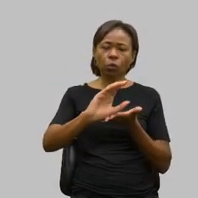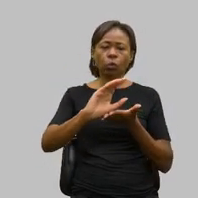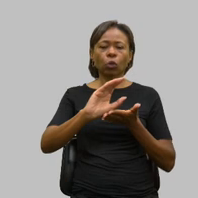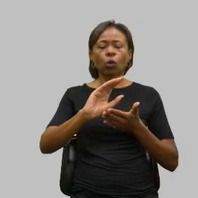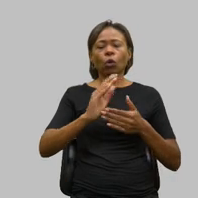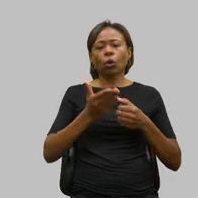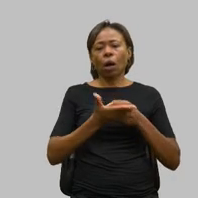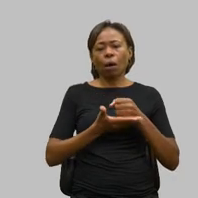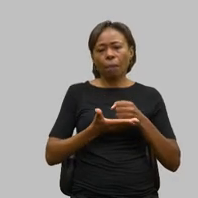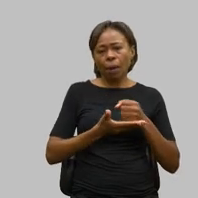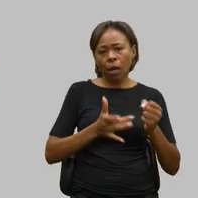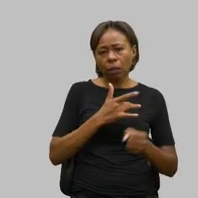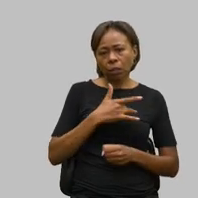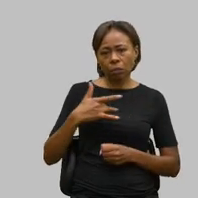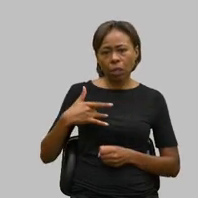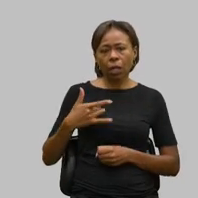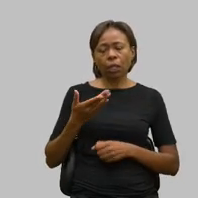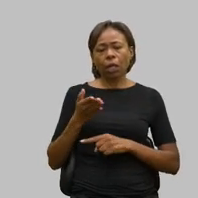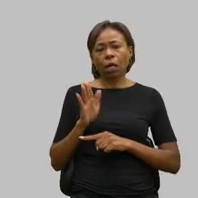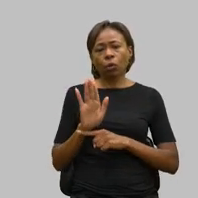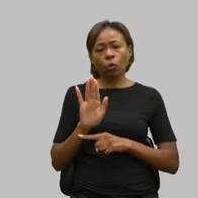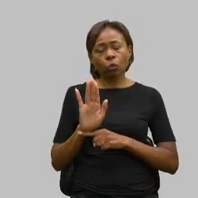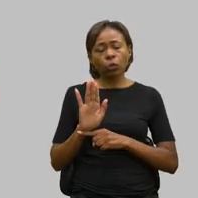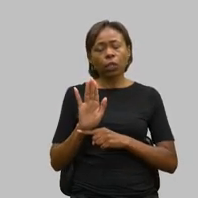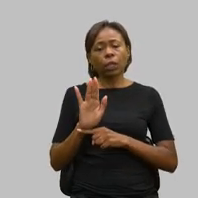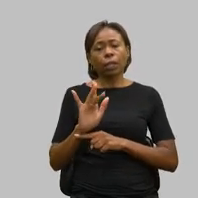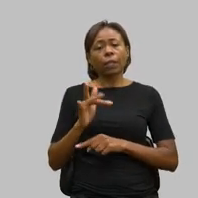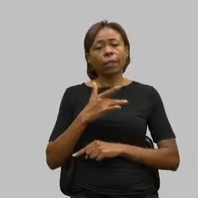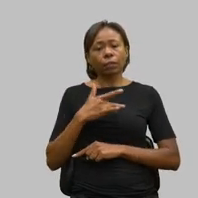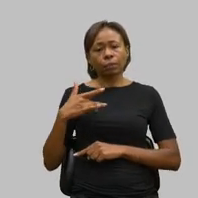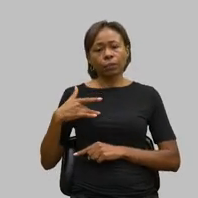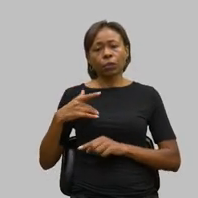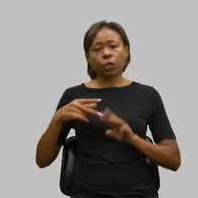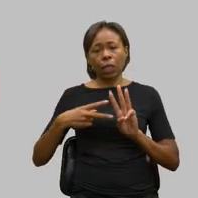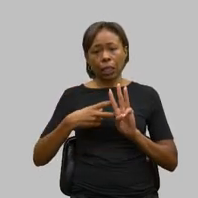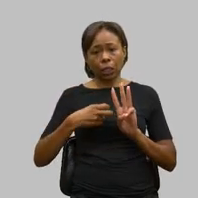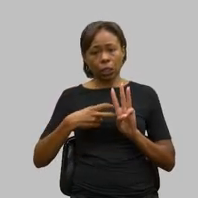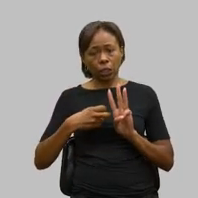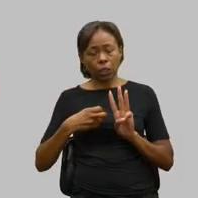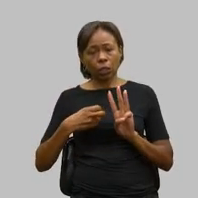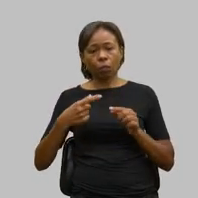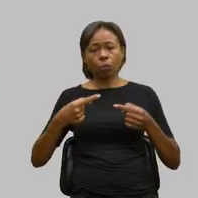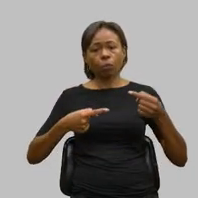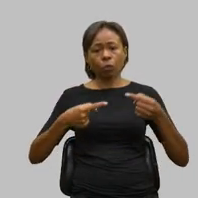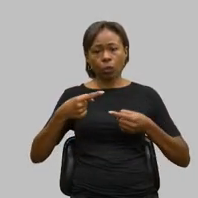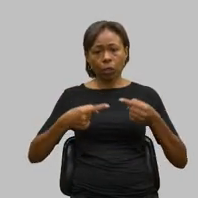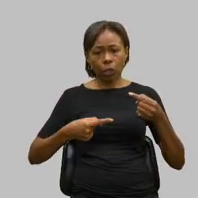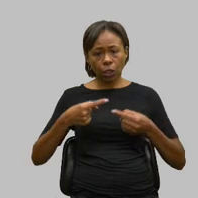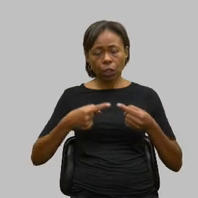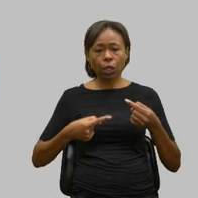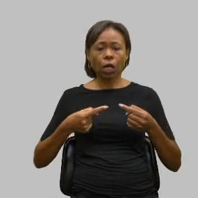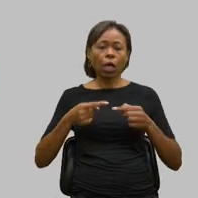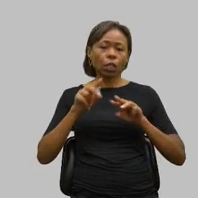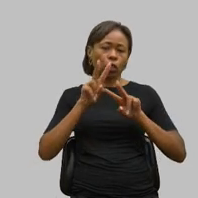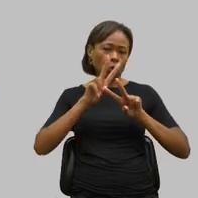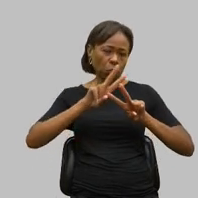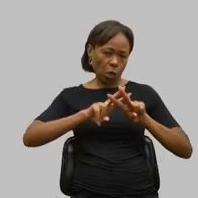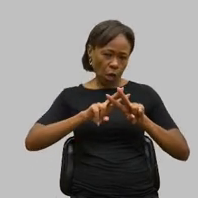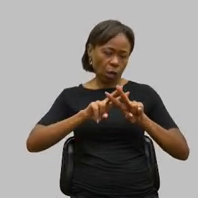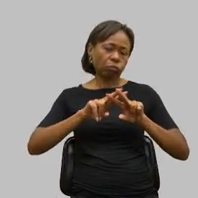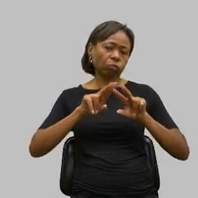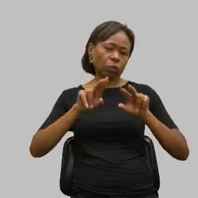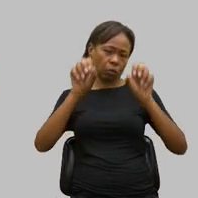incentiva a saúde indígena, política nacional da sistema prisional, saúde e rede. Então, assim, são